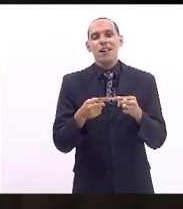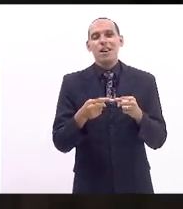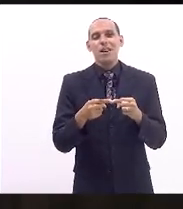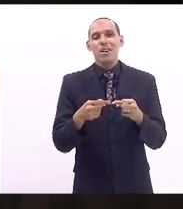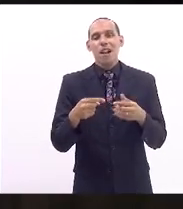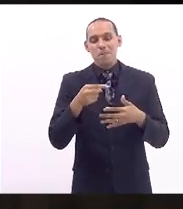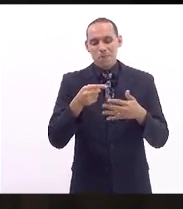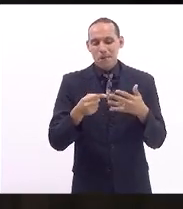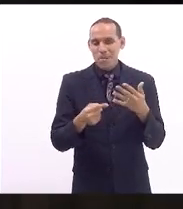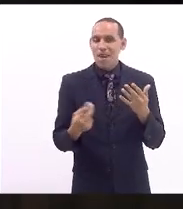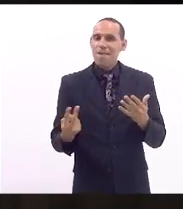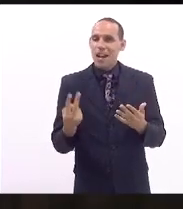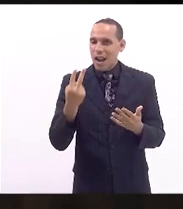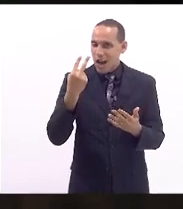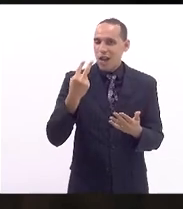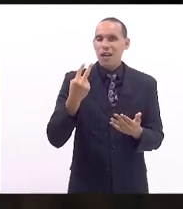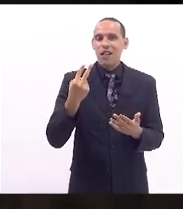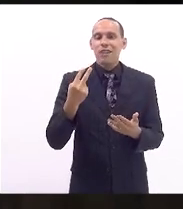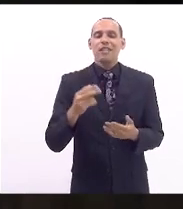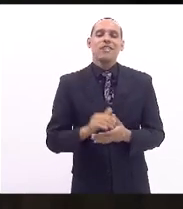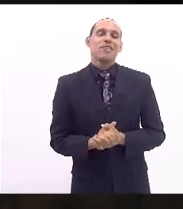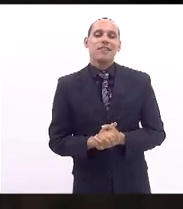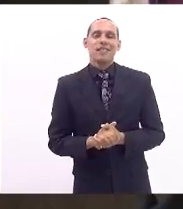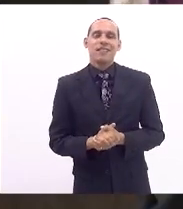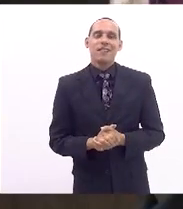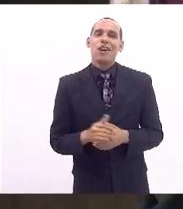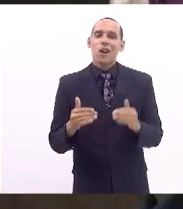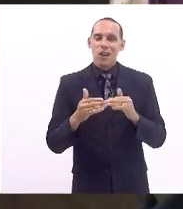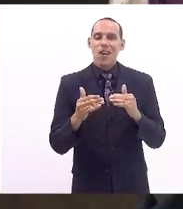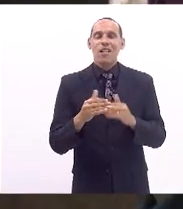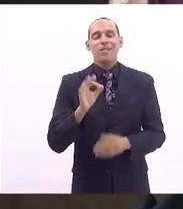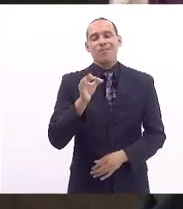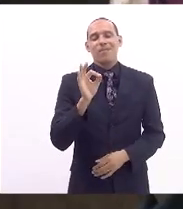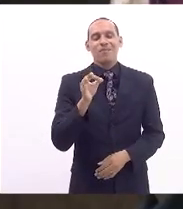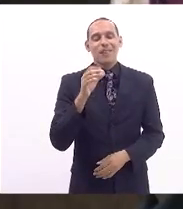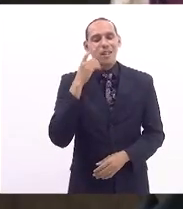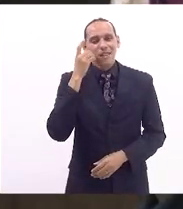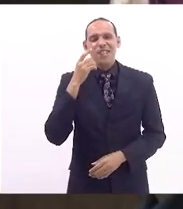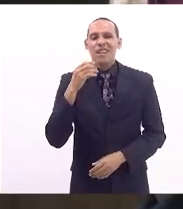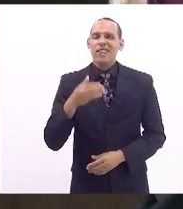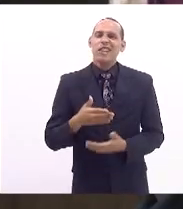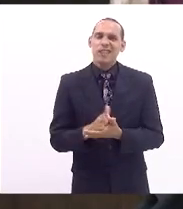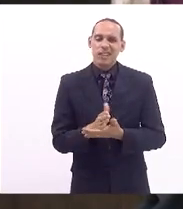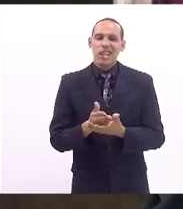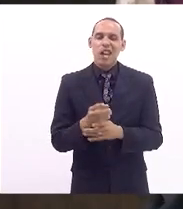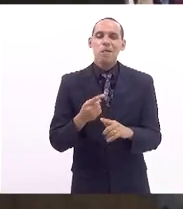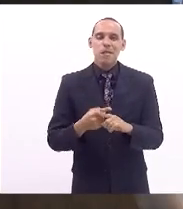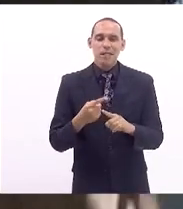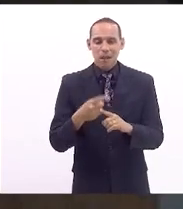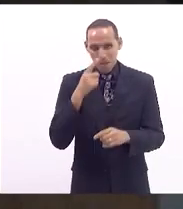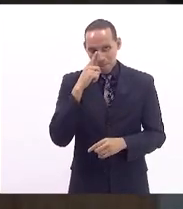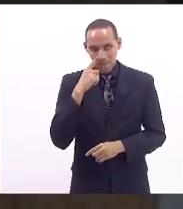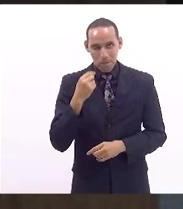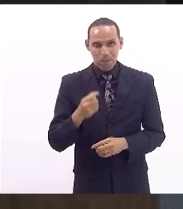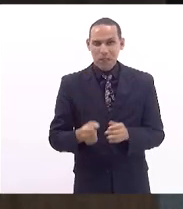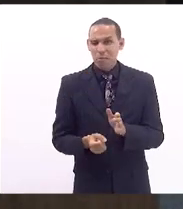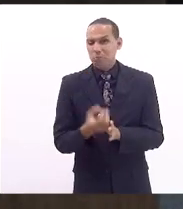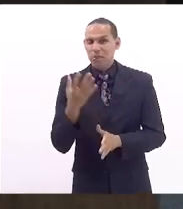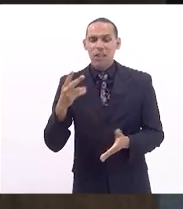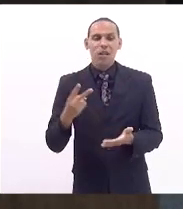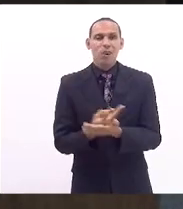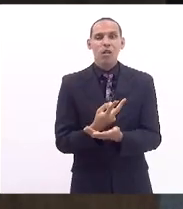então concordo plenamente com vossa excelência' exatamente Deputado é que é muito chato né porque muita das vezes acontece